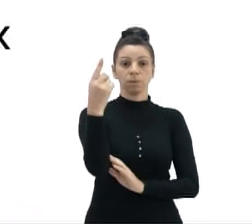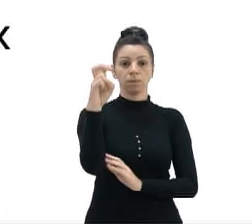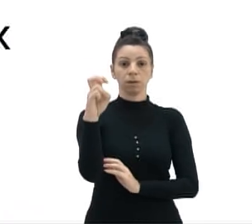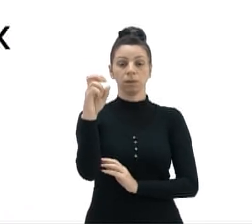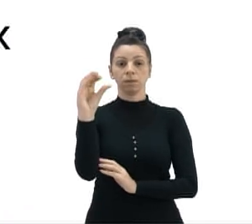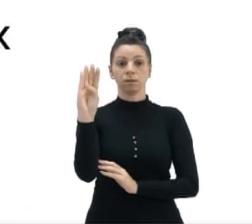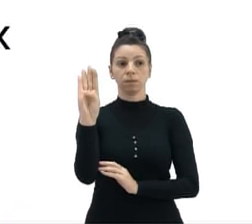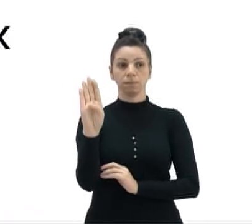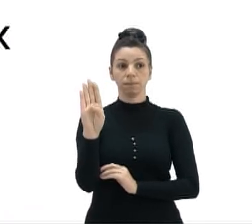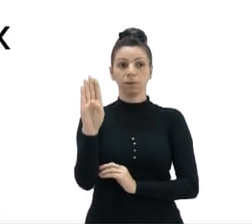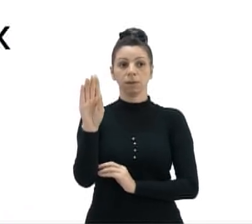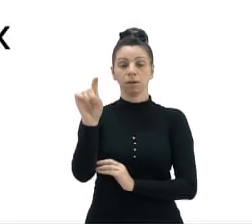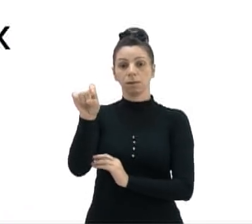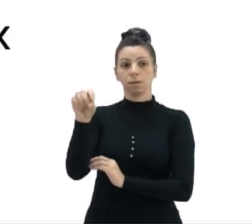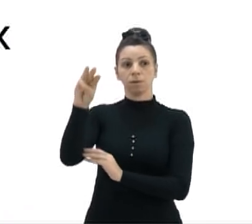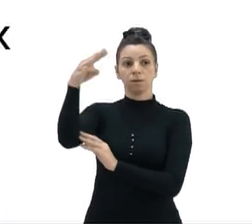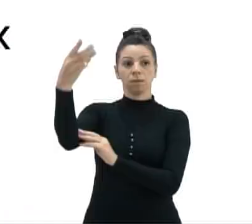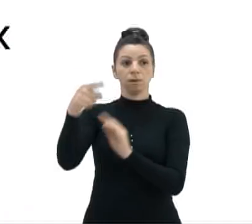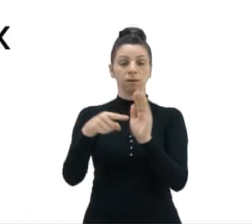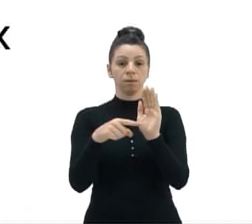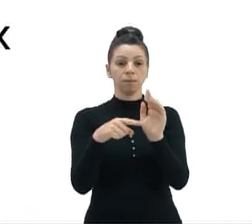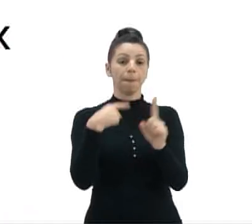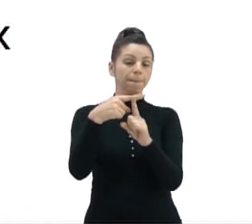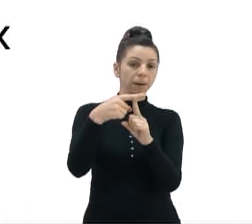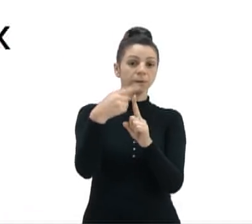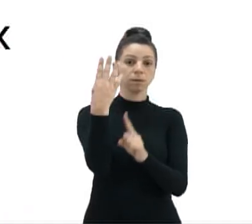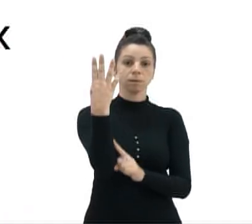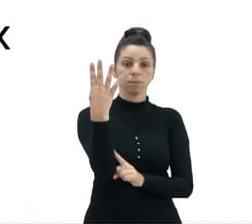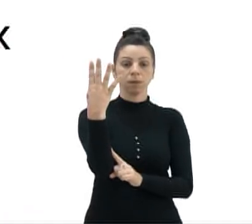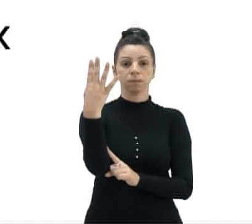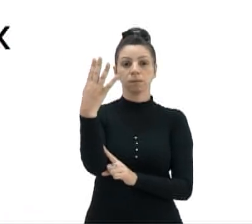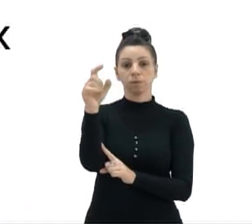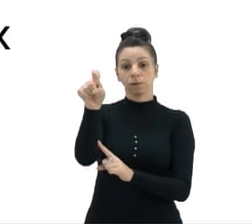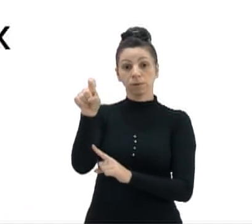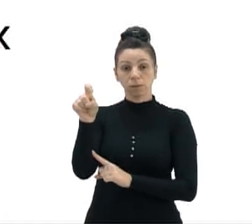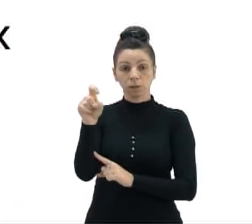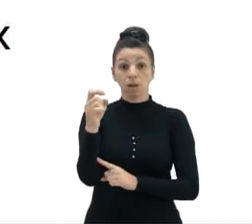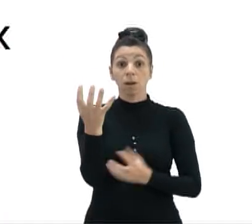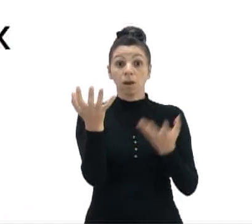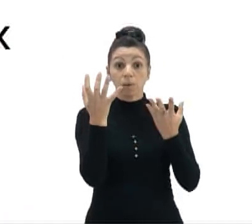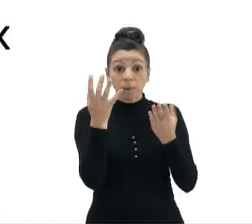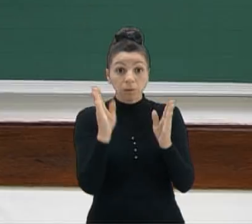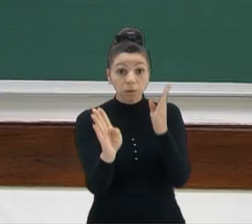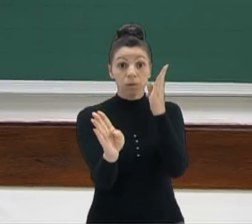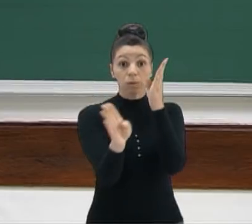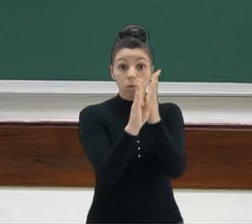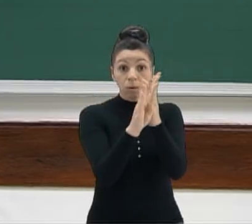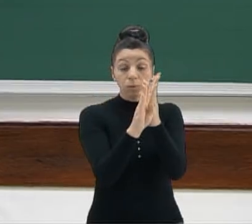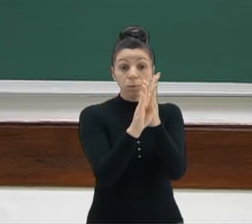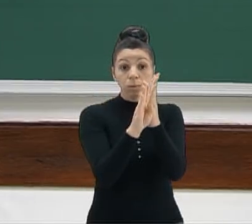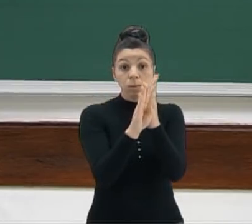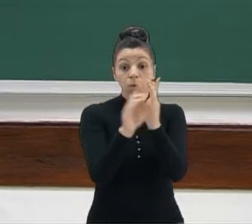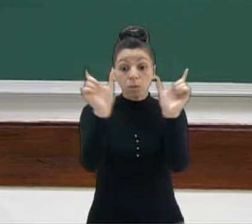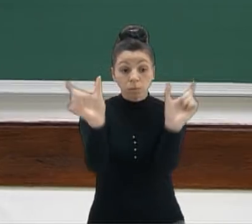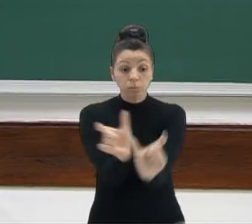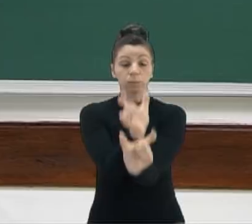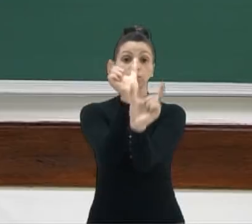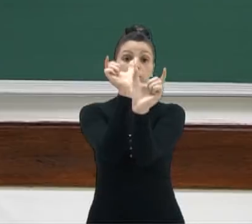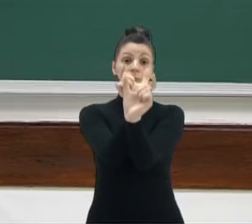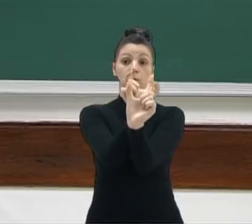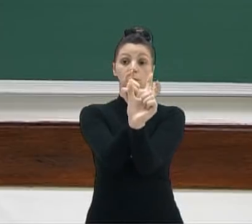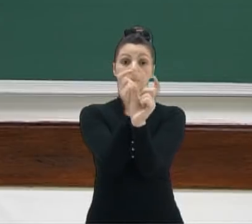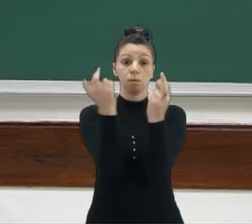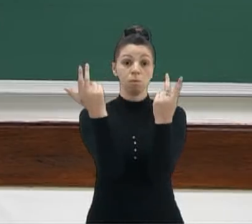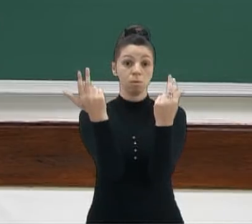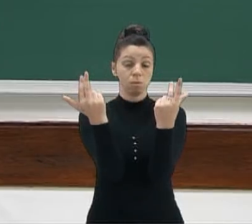Eu quero os monômios semelhantes. Então, cuidado lá. Eu quero que vocês coloquem, agrupem,